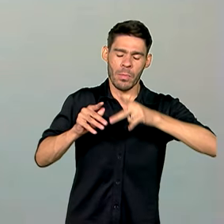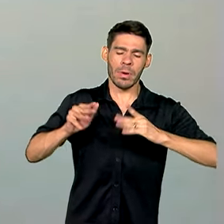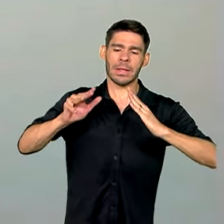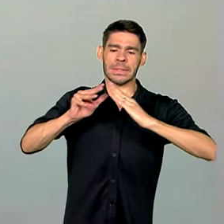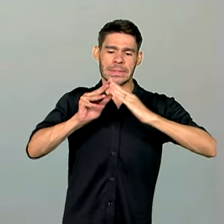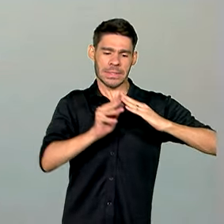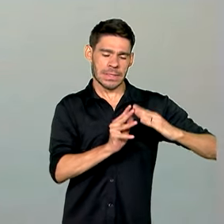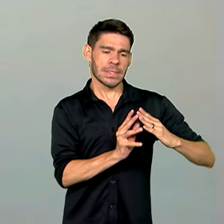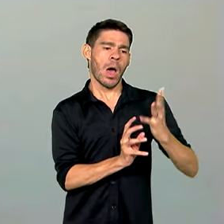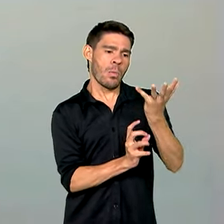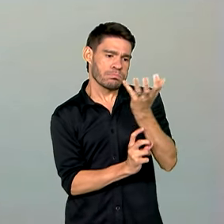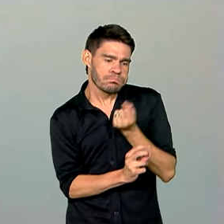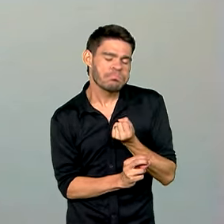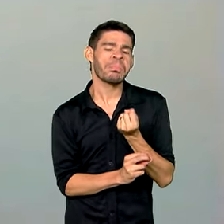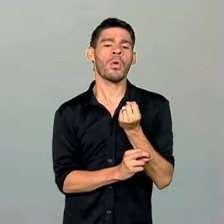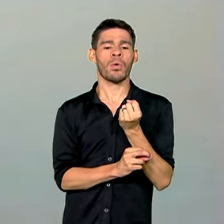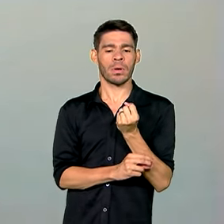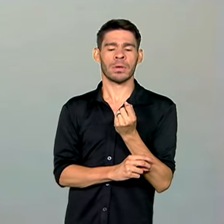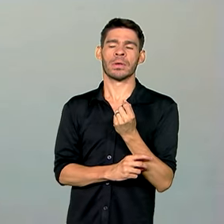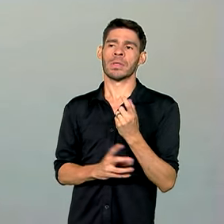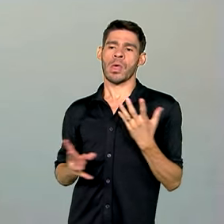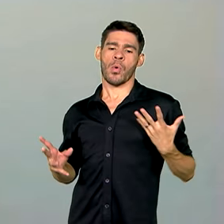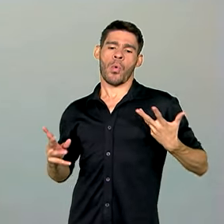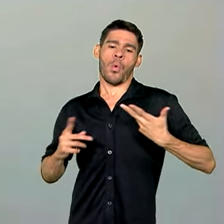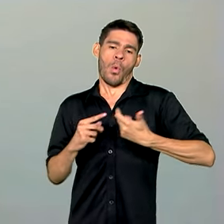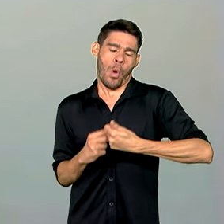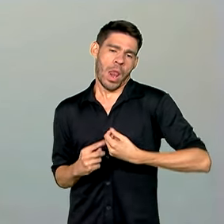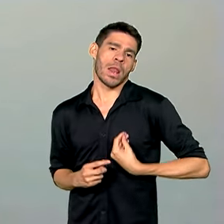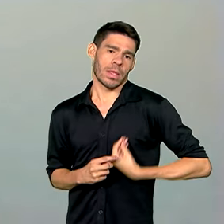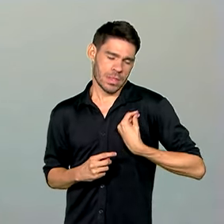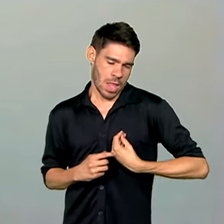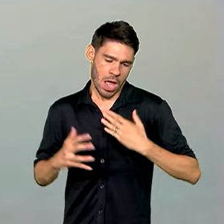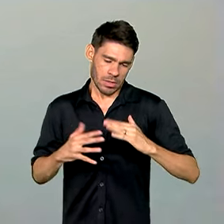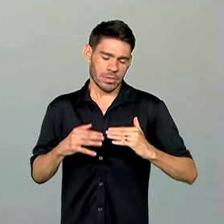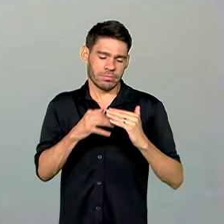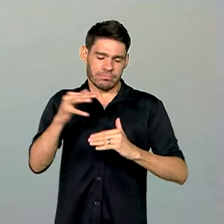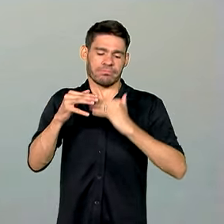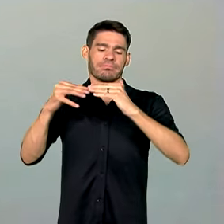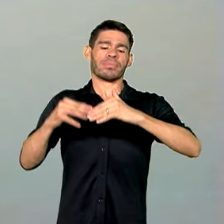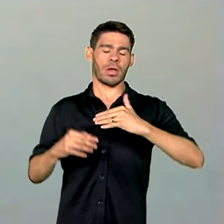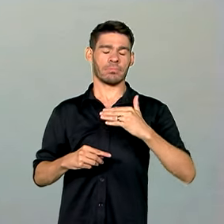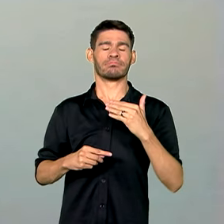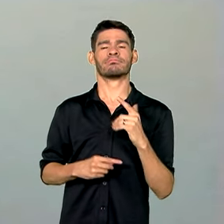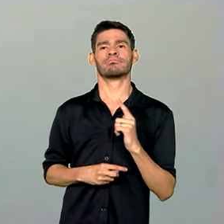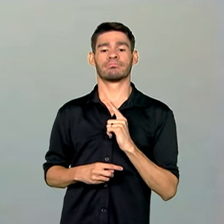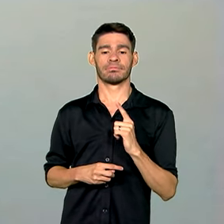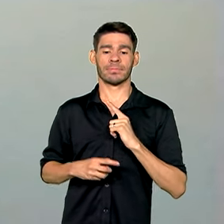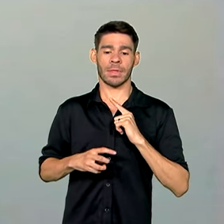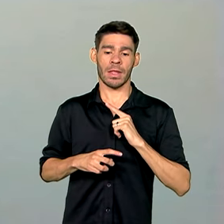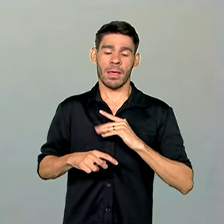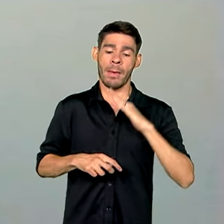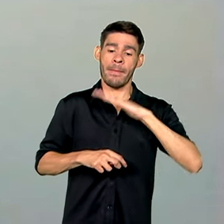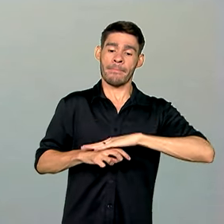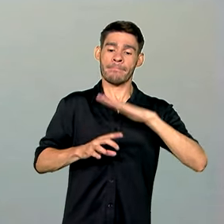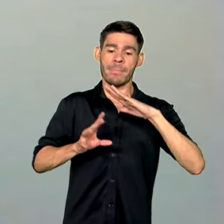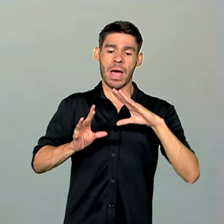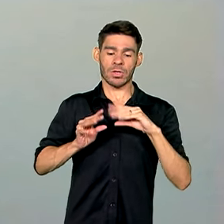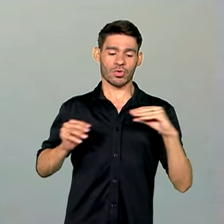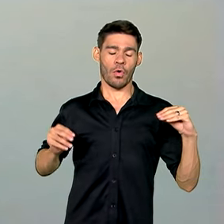provendo qualidade de vida para os usuários do SUS, provendo maior